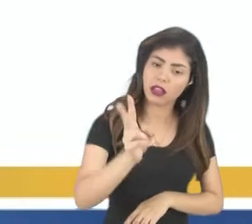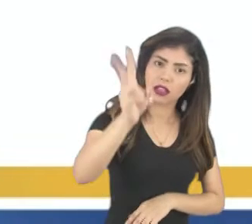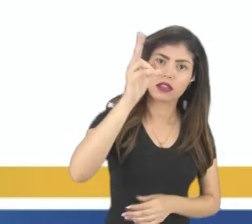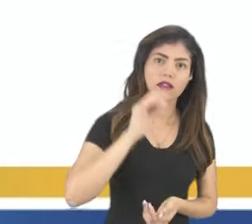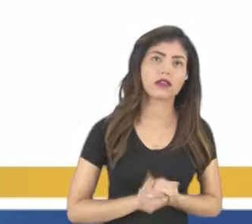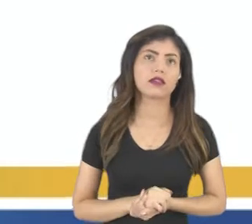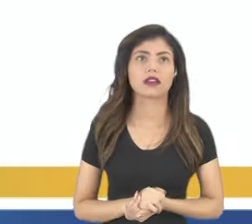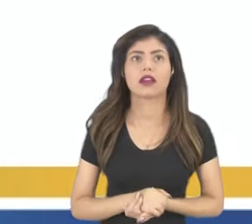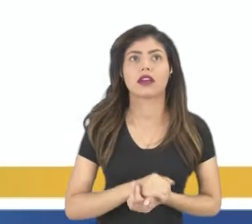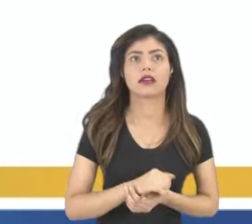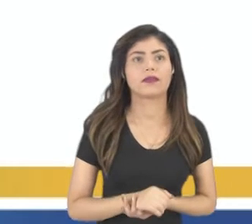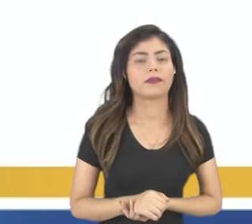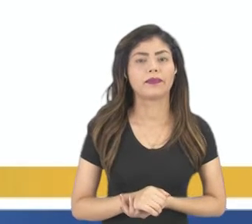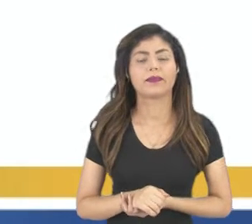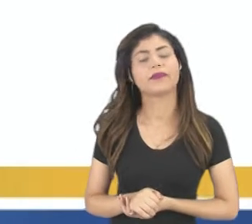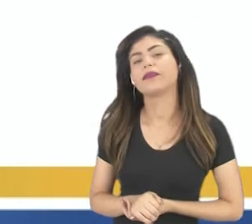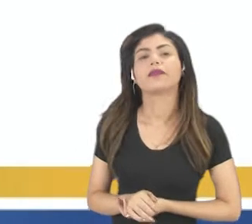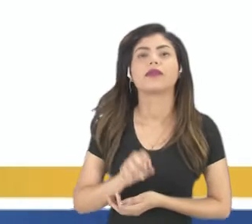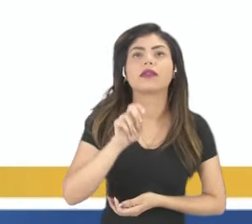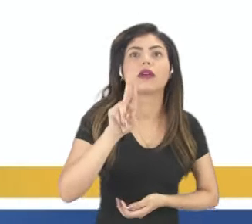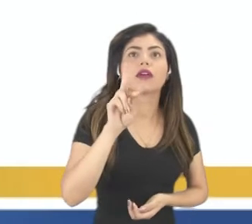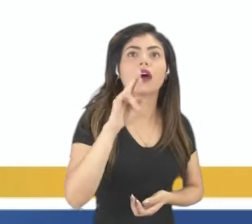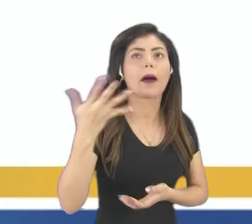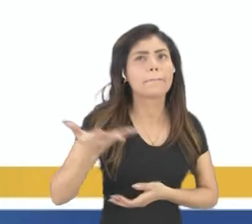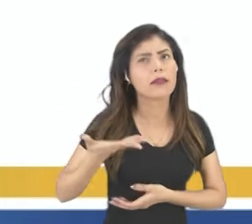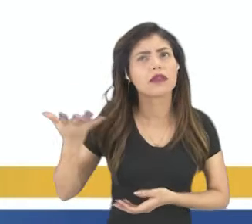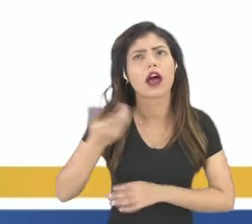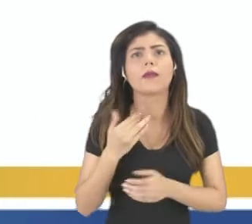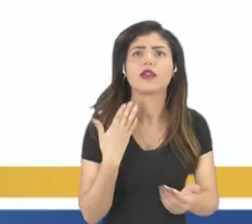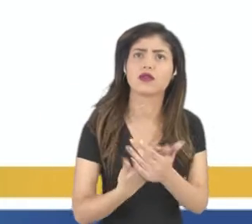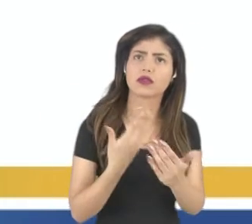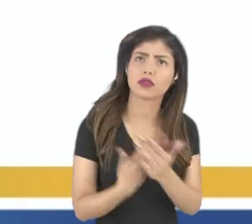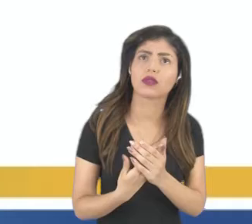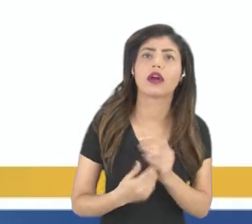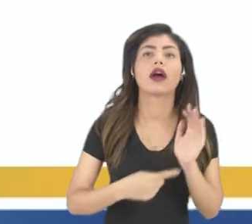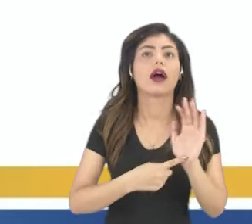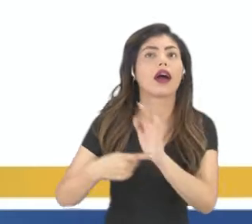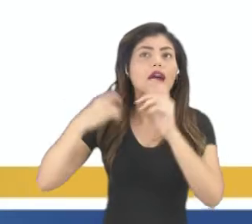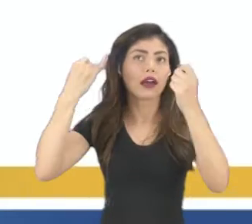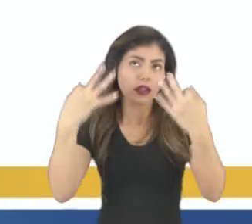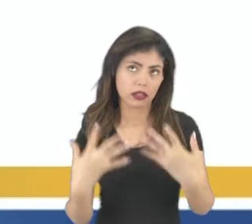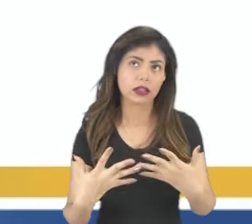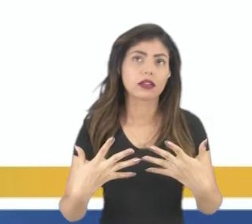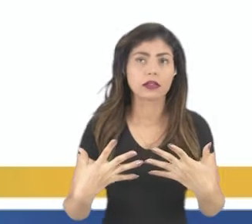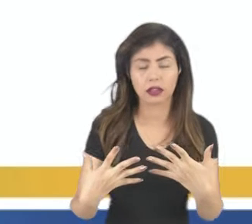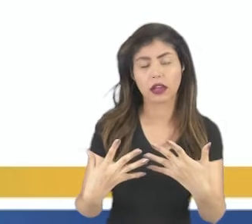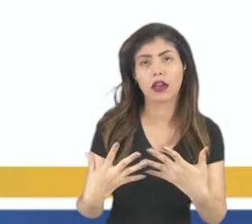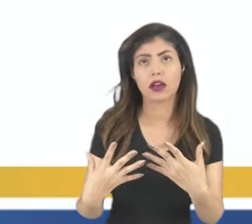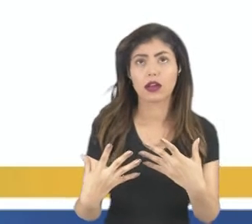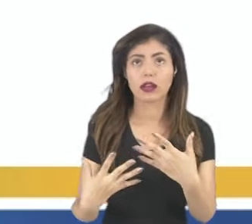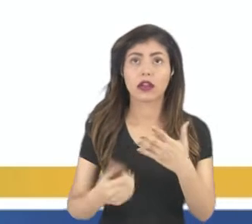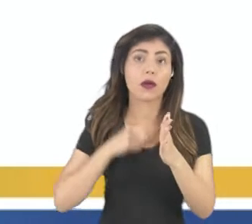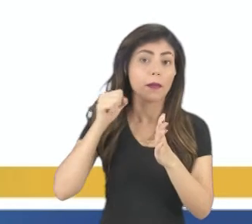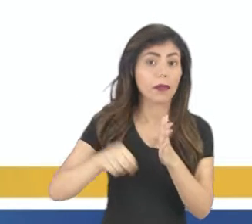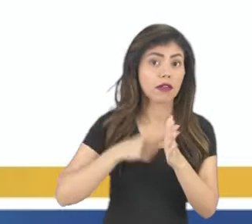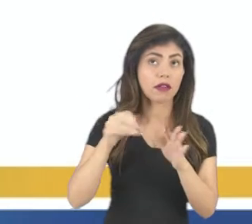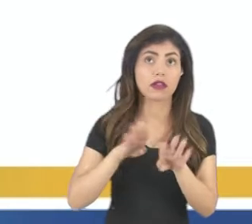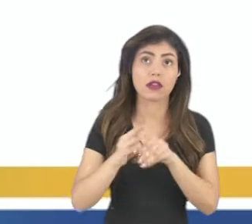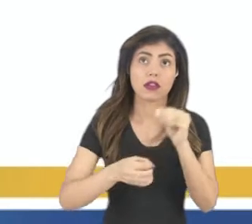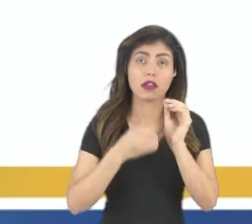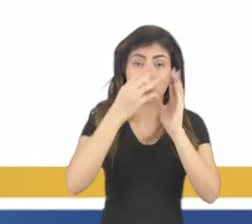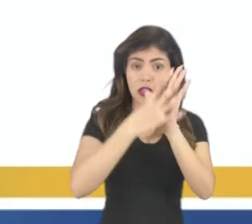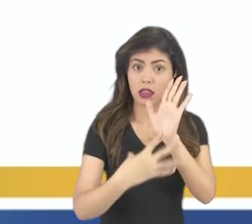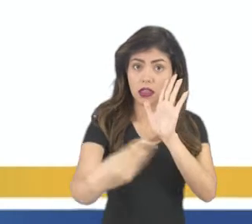do ultravioleta é basicamente seus estudos os estudos de Max Planck eram explicar o mecanismo